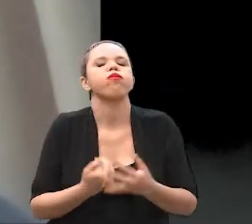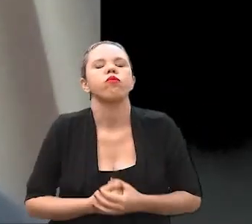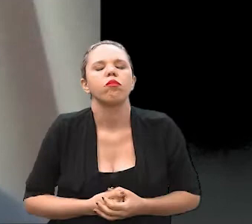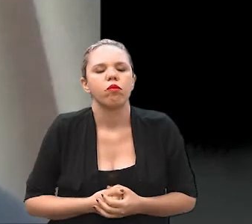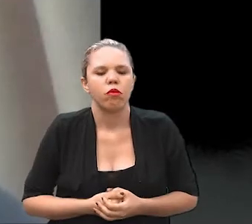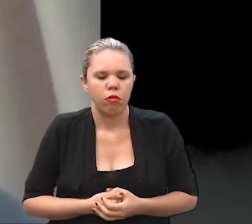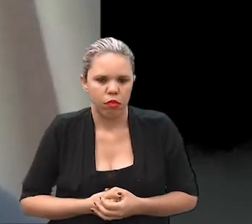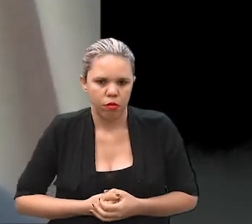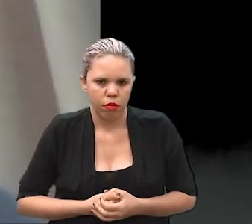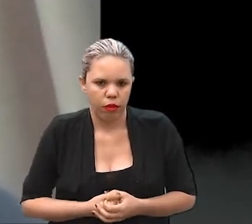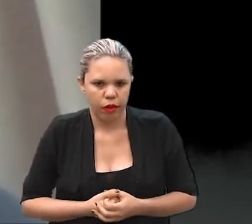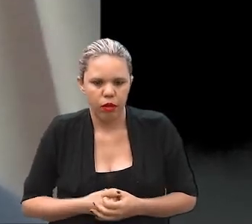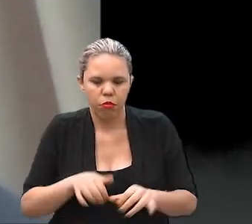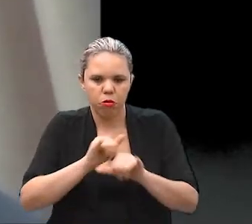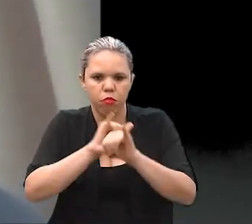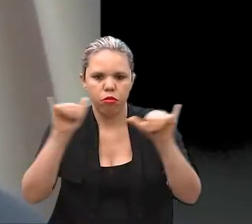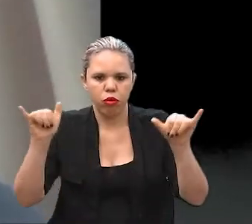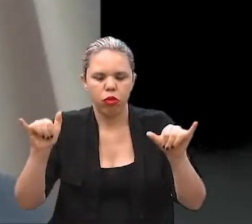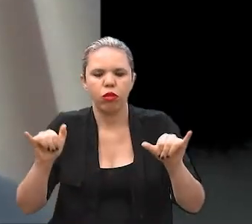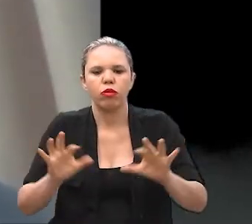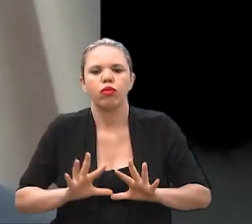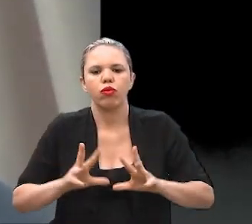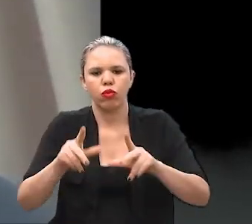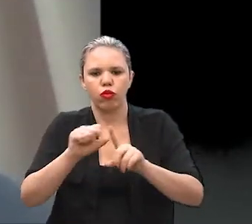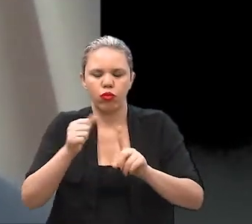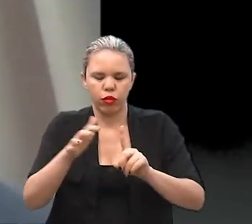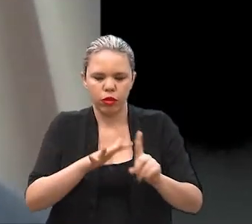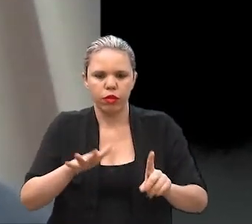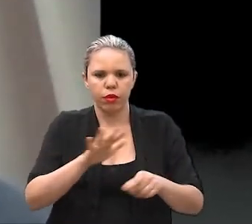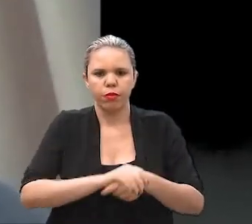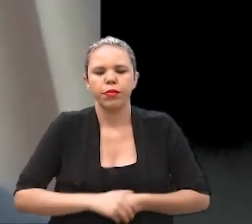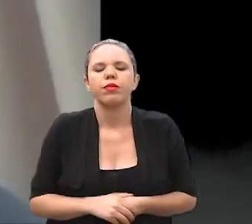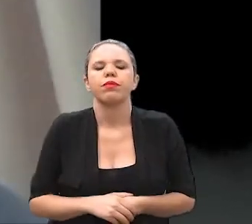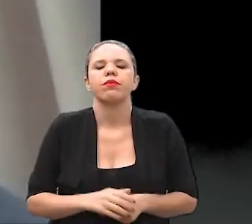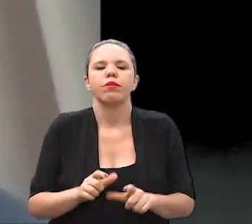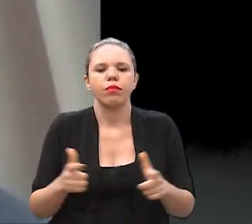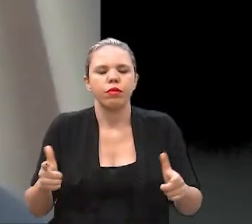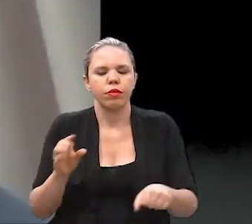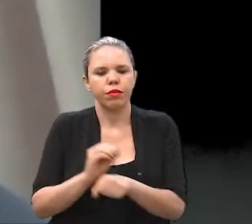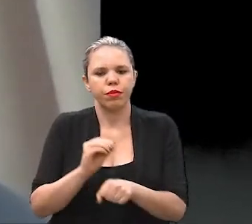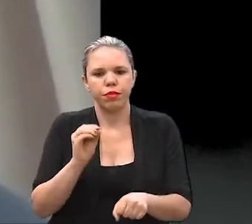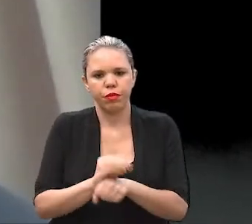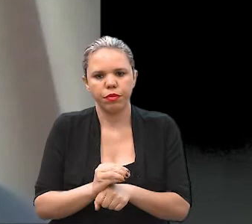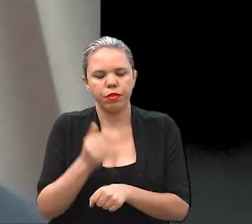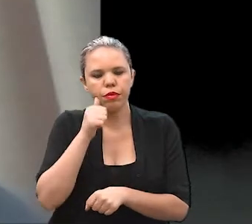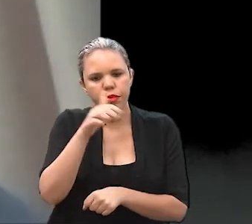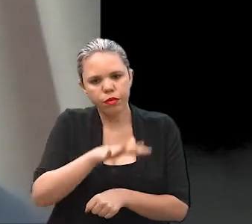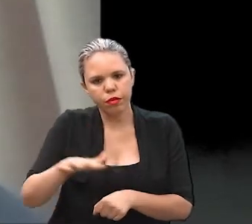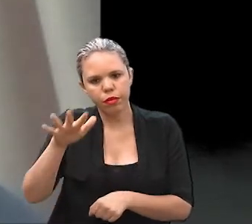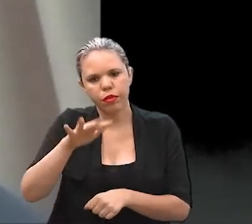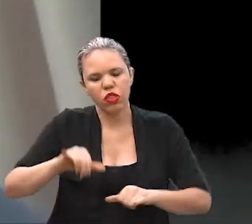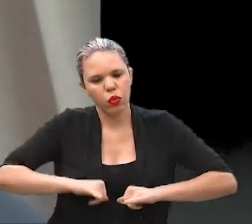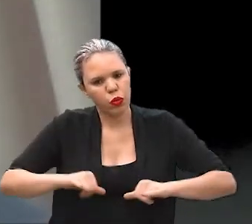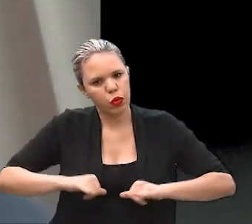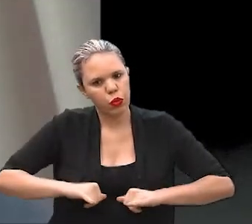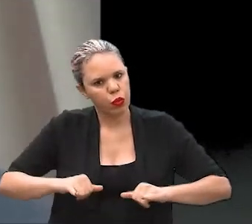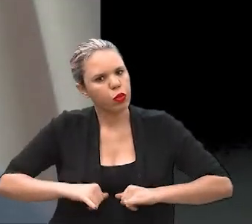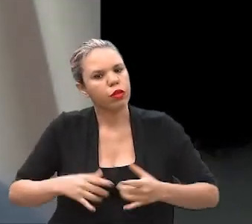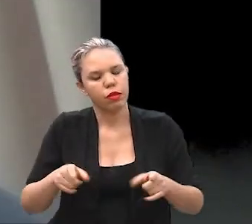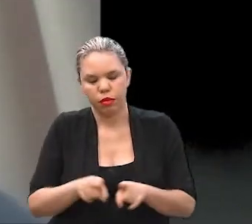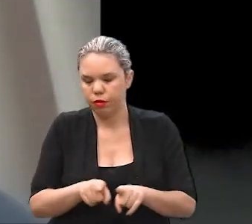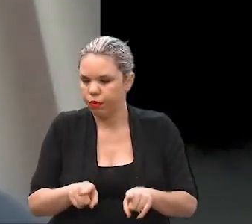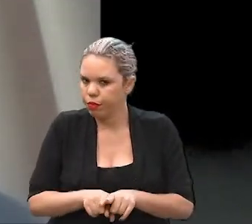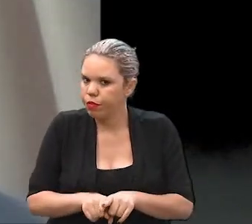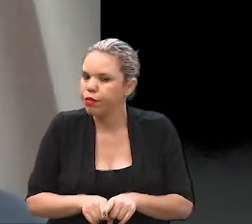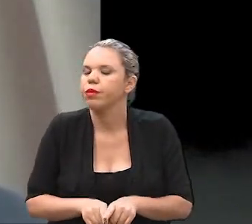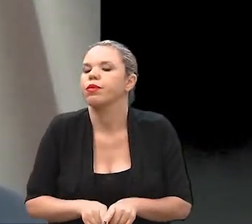fosse divulgado para o conjunto da sociedade para aumentar a proteção das mulheres que vêm sofrendo. E mais,